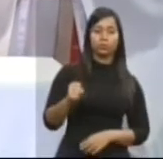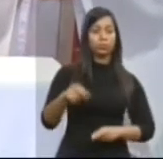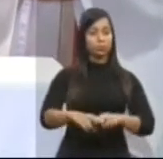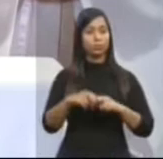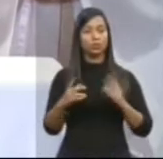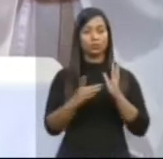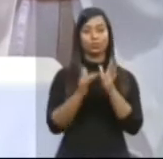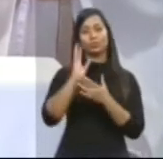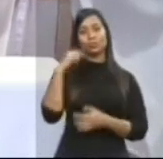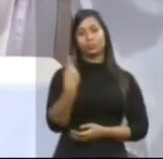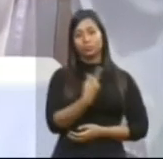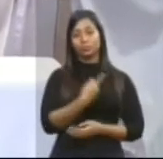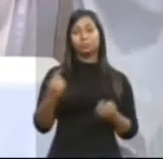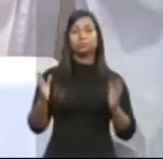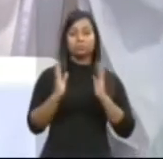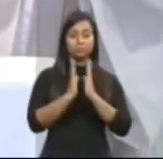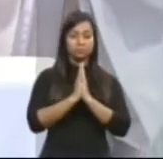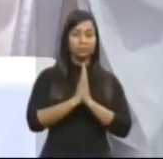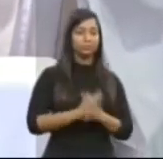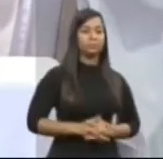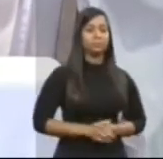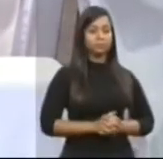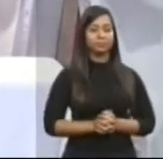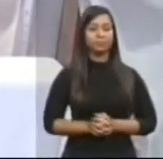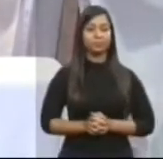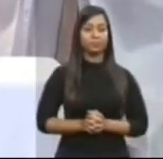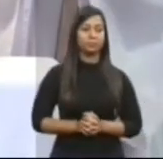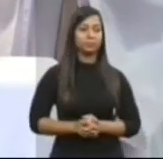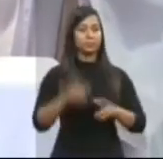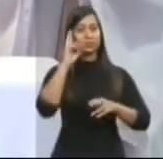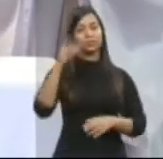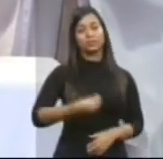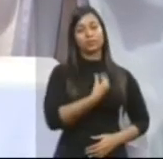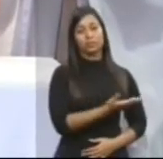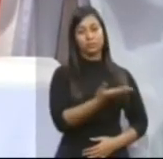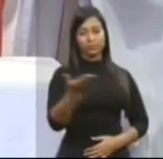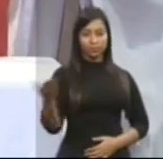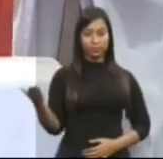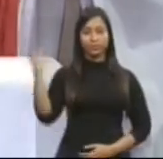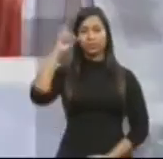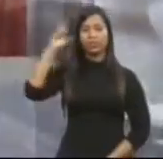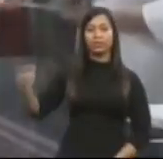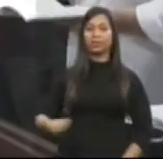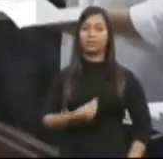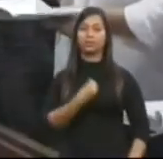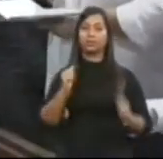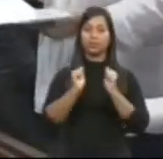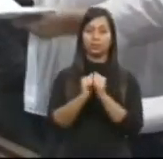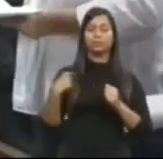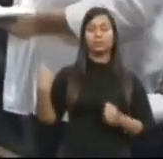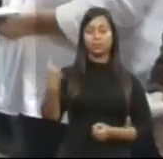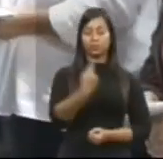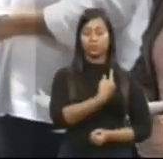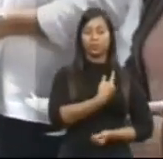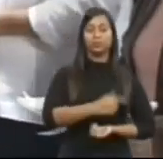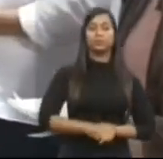Por Cristo nosso Senhor. Amém. O Senhor esteja convosco. Ele está